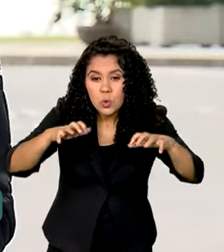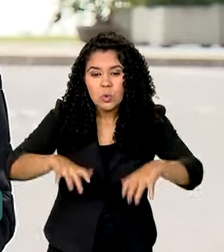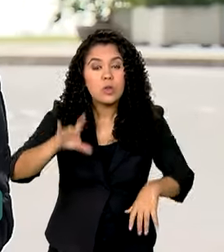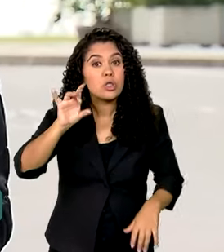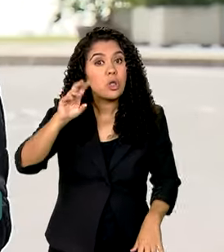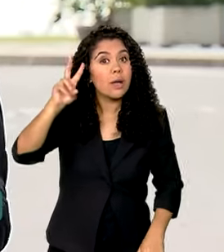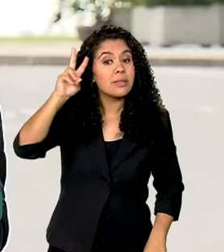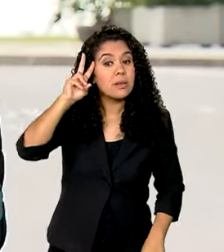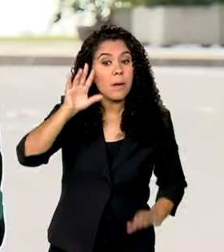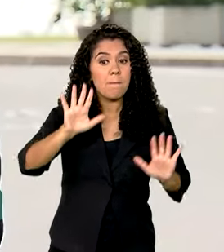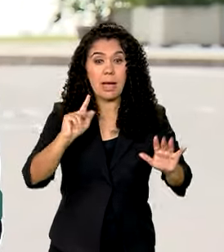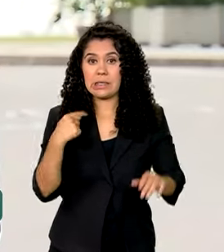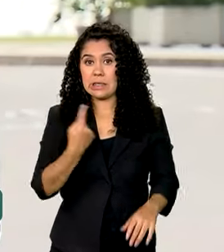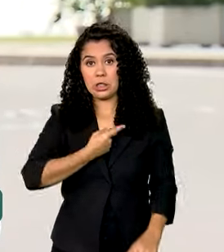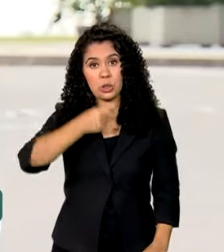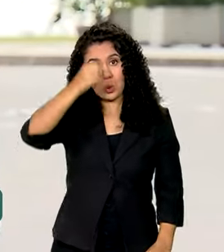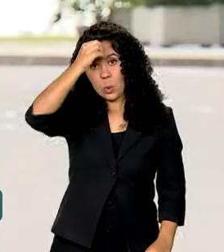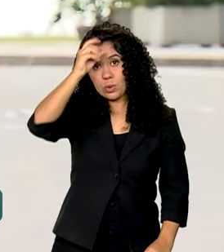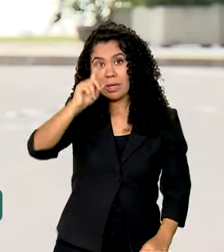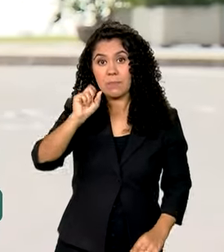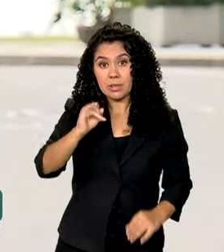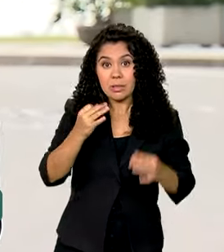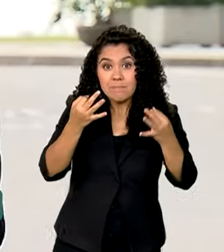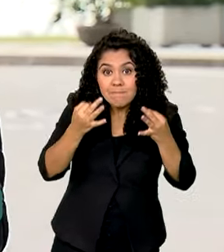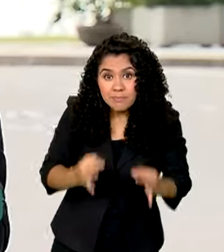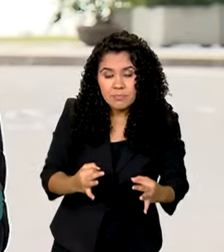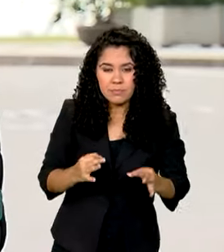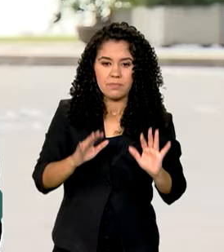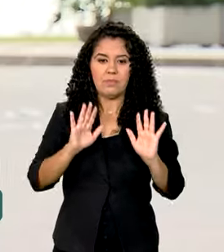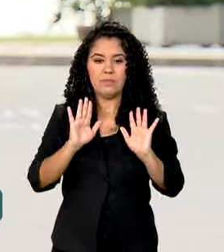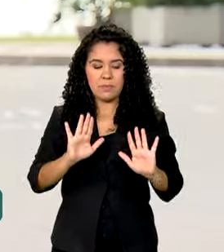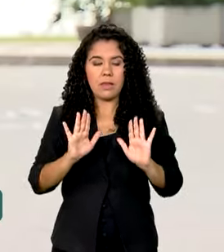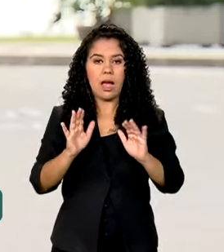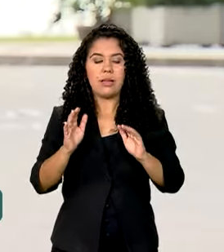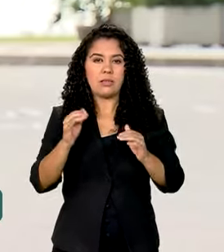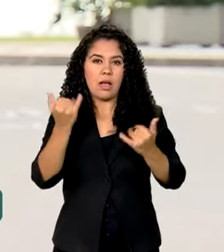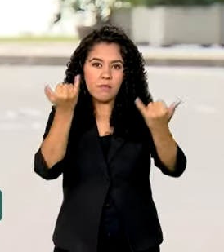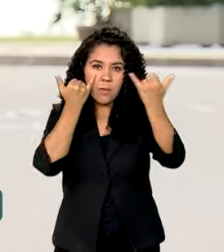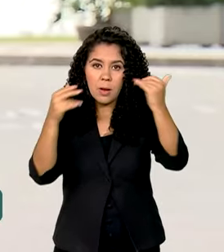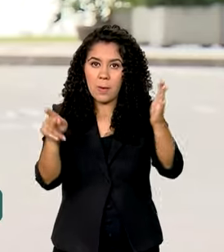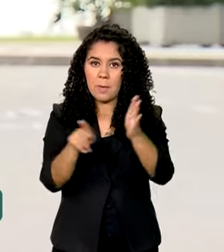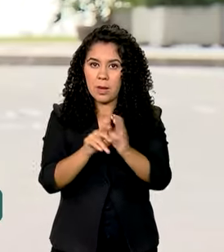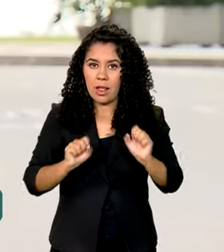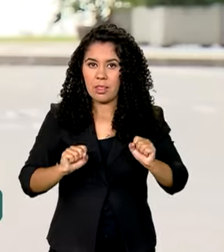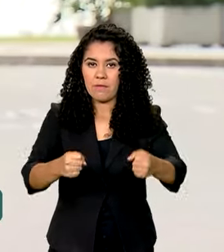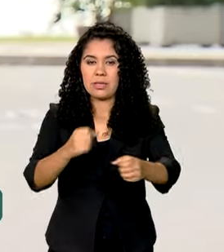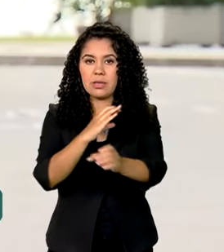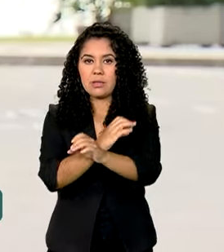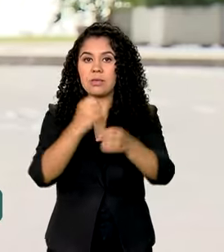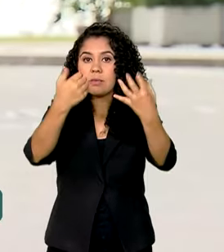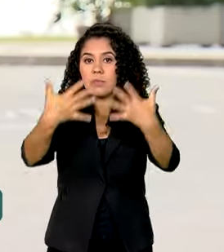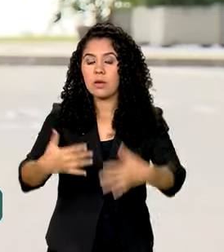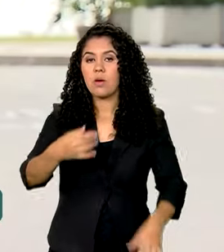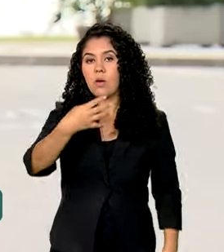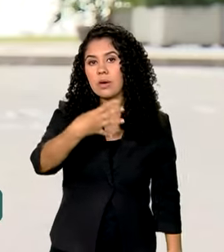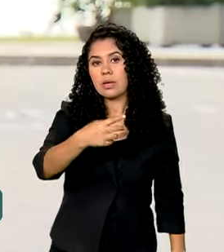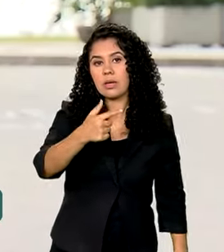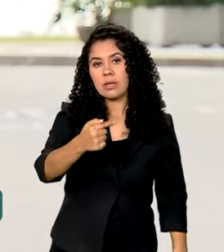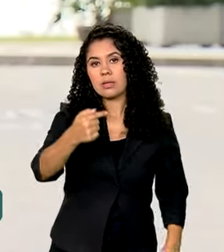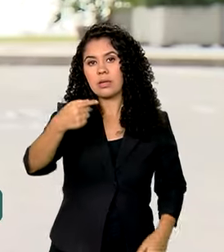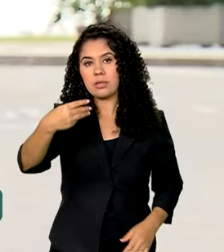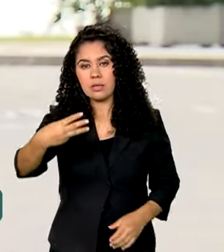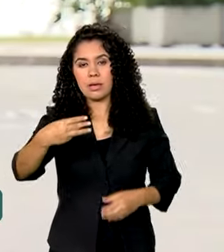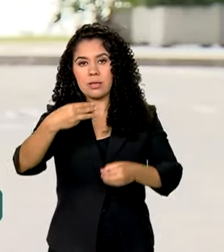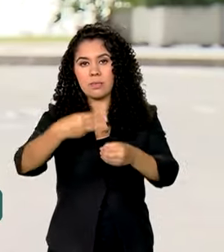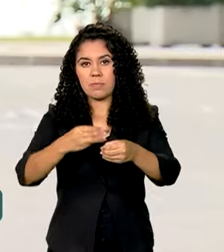segunda-feira e a gente nem sabe se vai se confirmar. Segundo o último balanço da Defesa Civil, 473 municípios foram